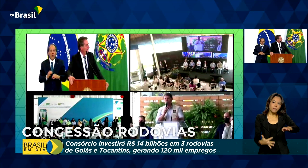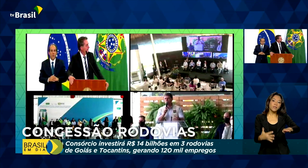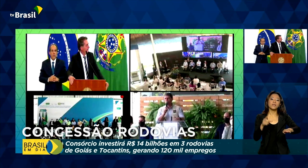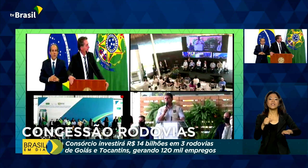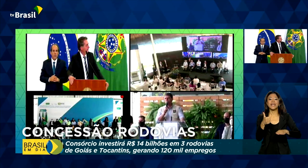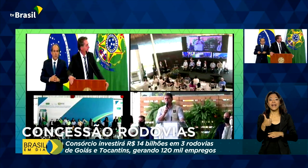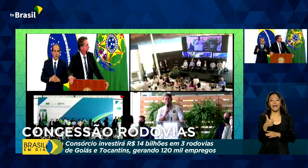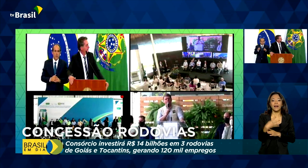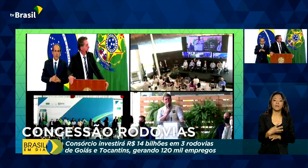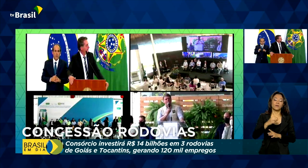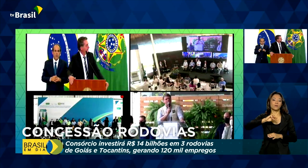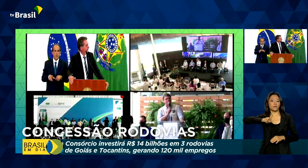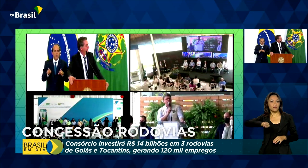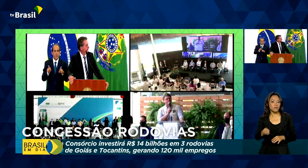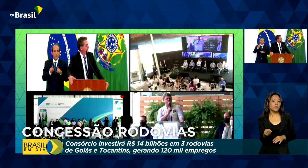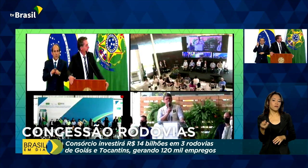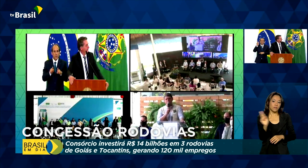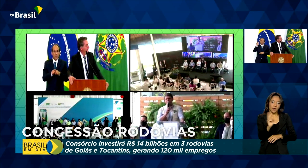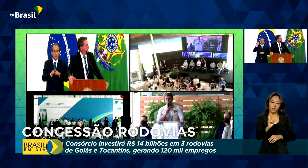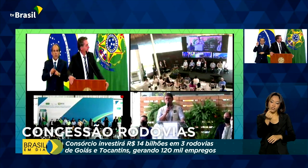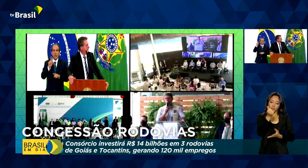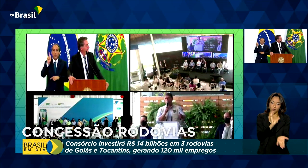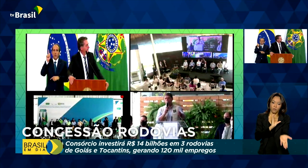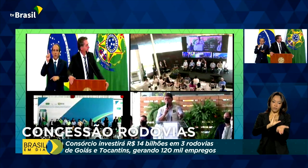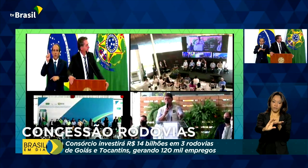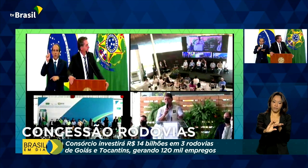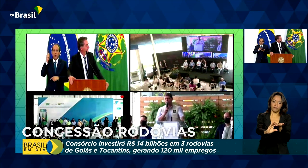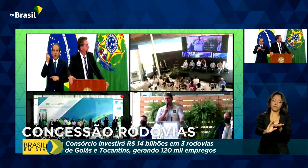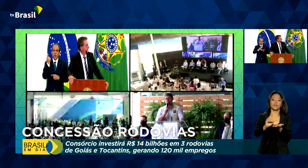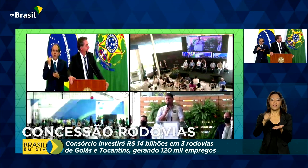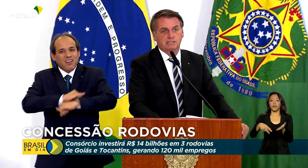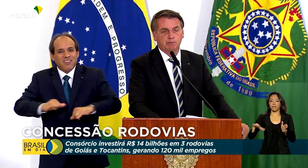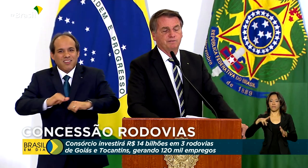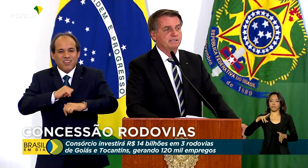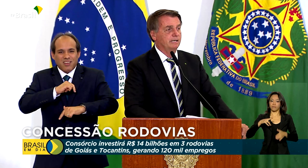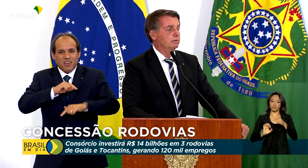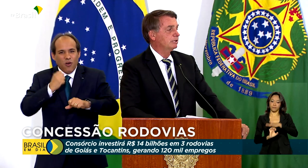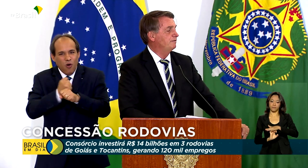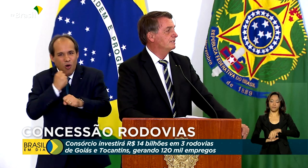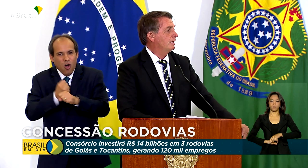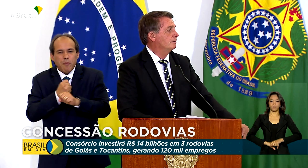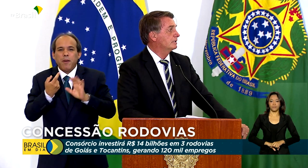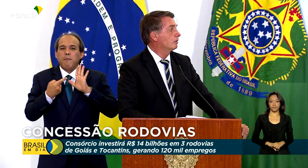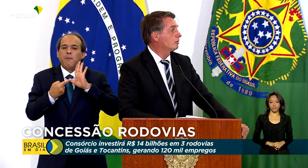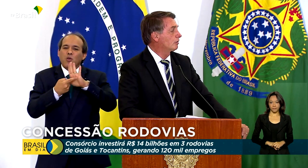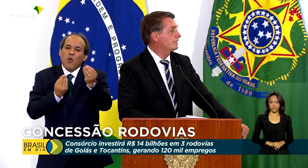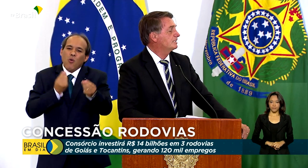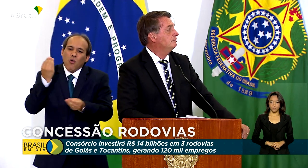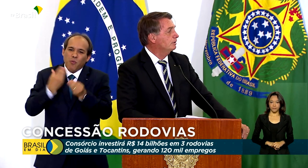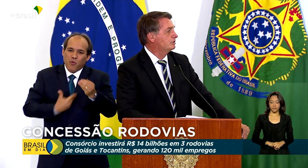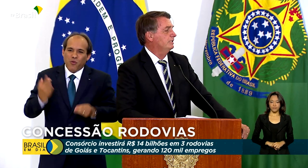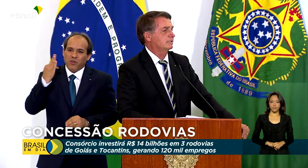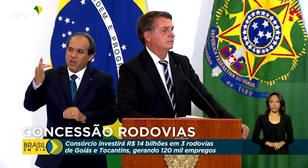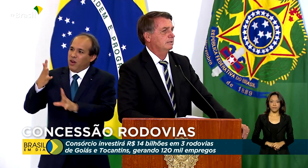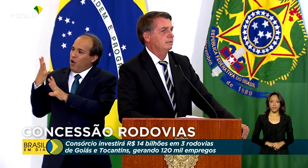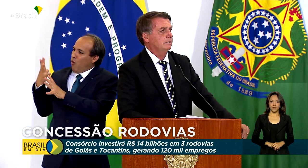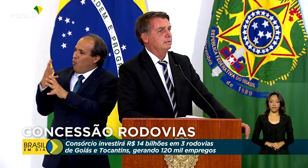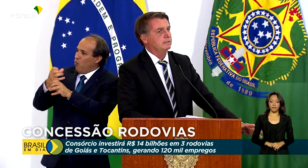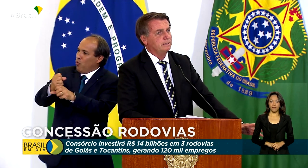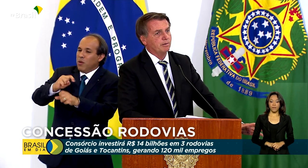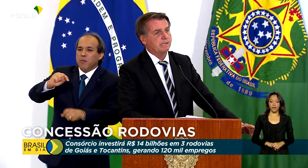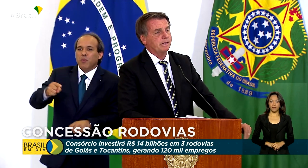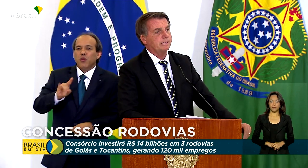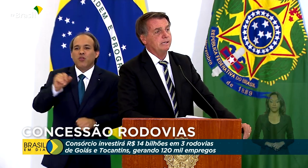bilhões de reais de investimento privado. Estamos fazendo o que fizemos ao longo desses mil dias.